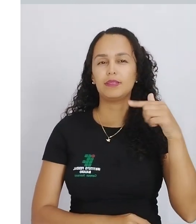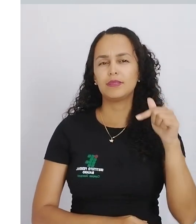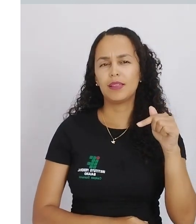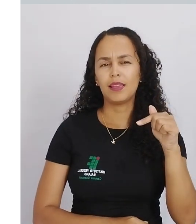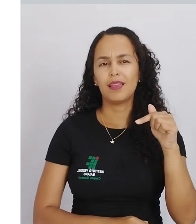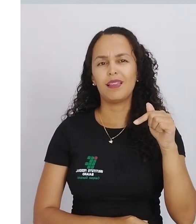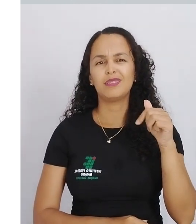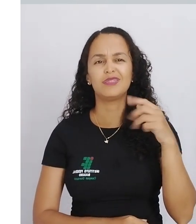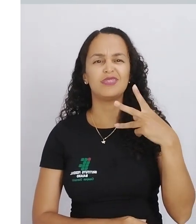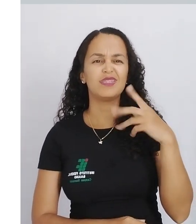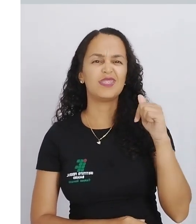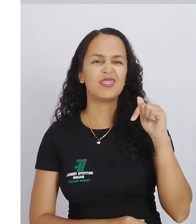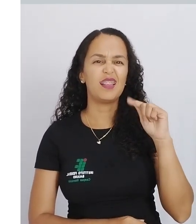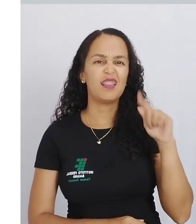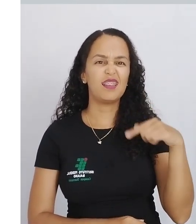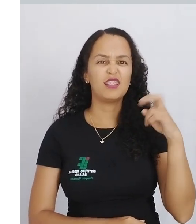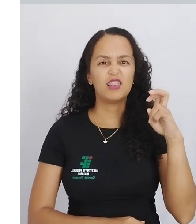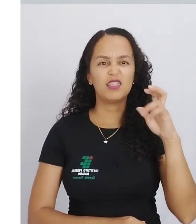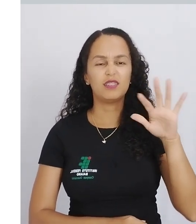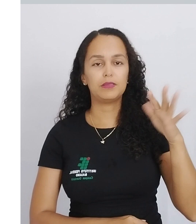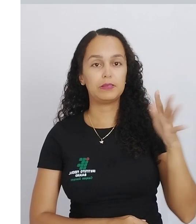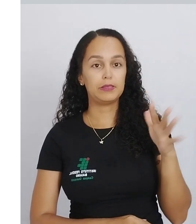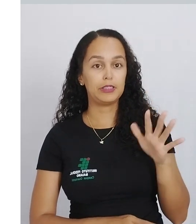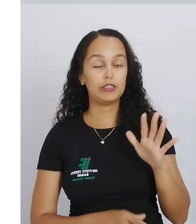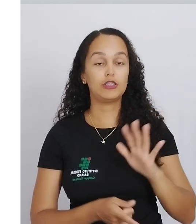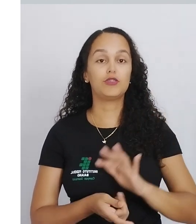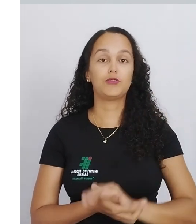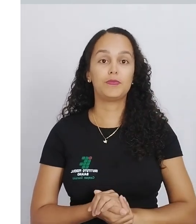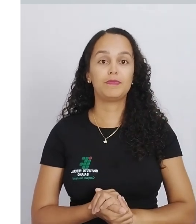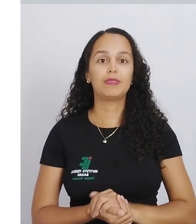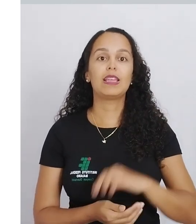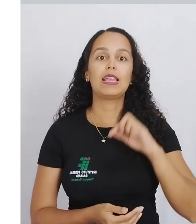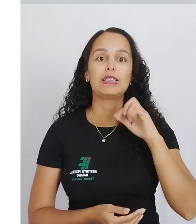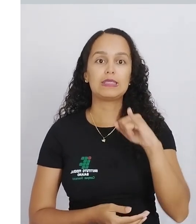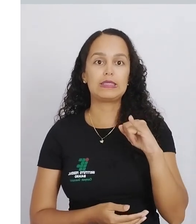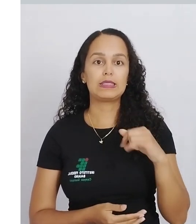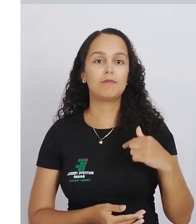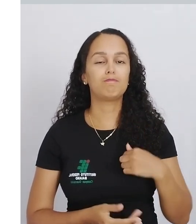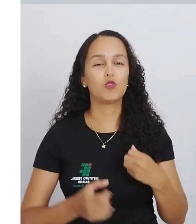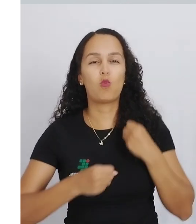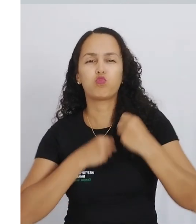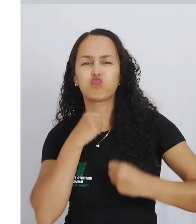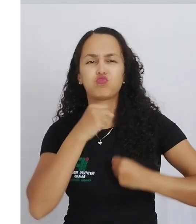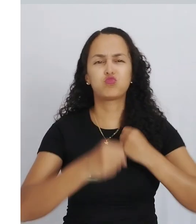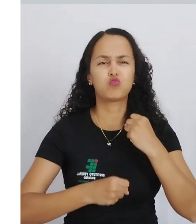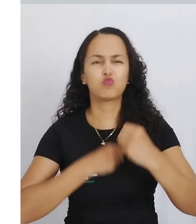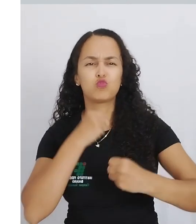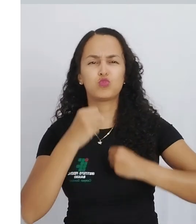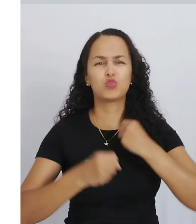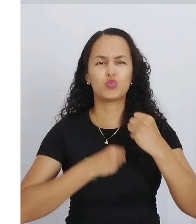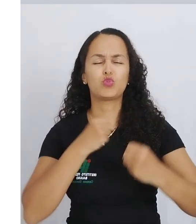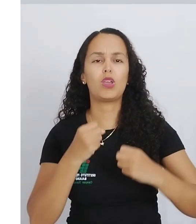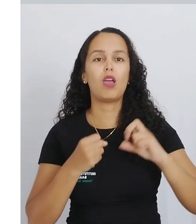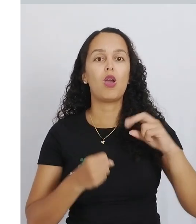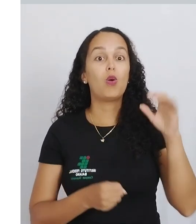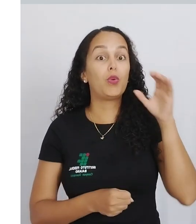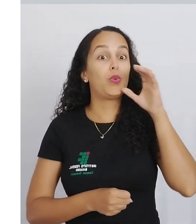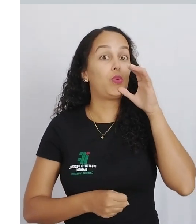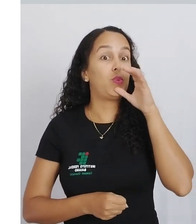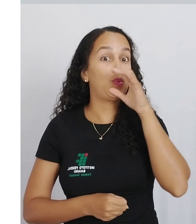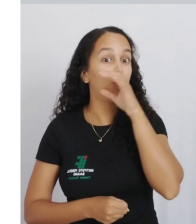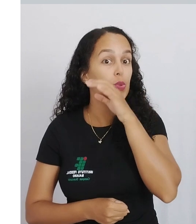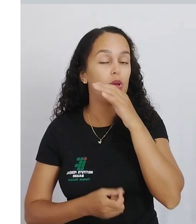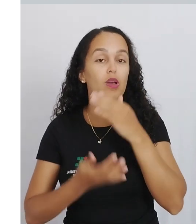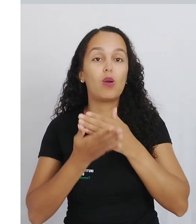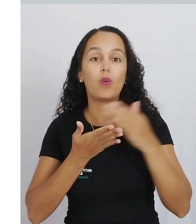né? Se a gente começar a correr ou sofrer um aquecimento, a gente